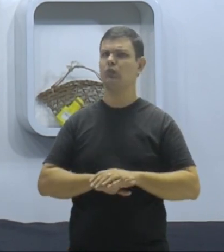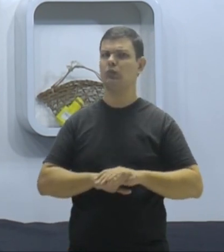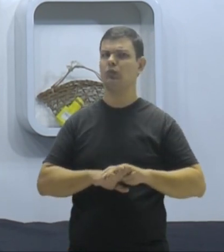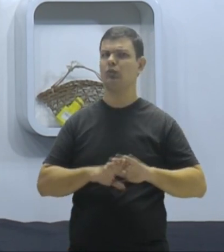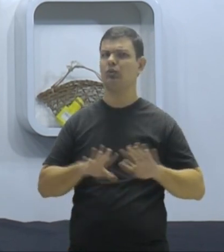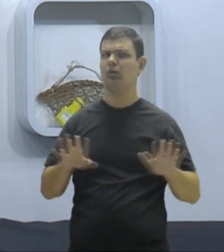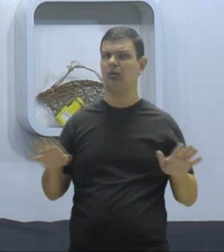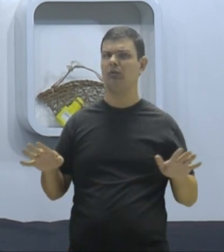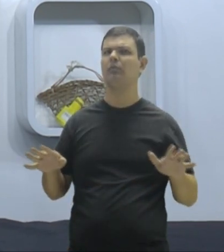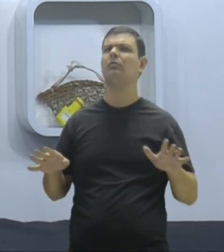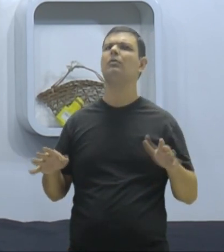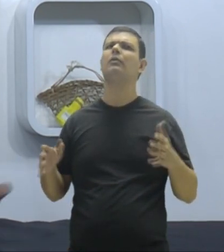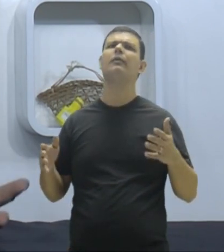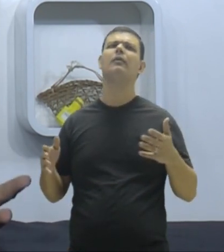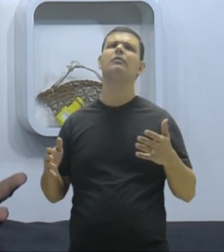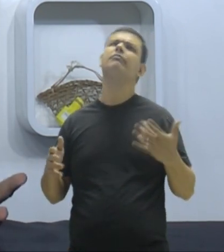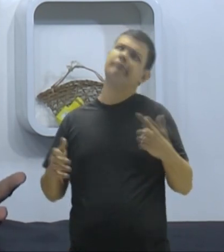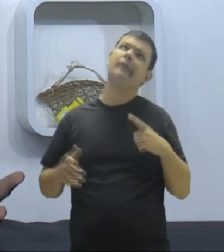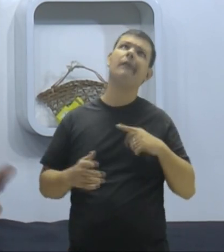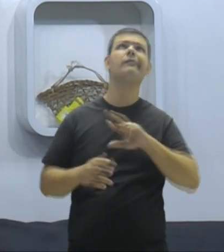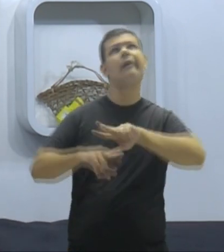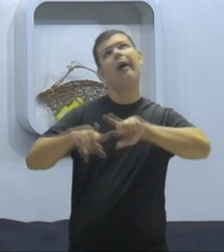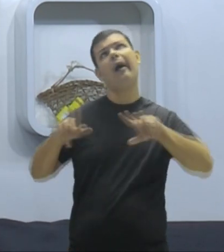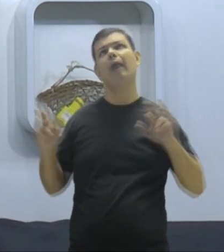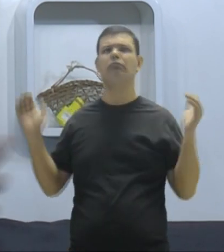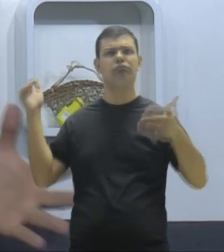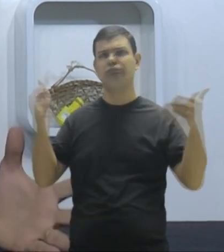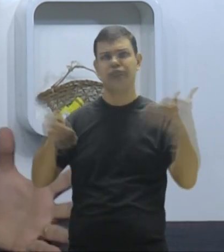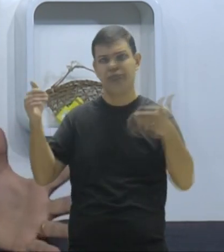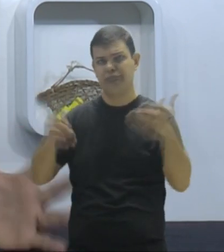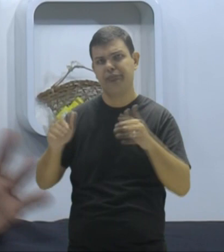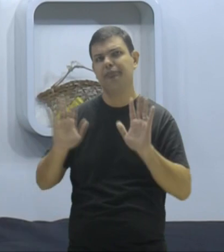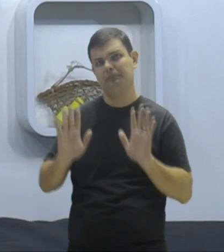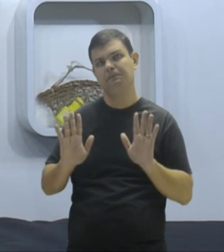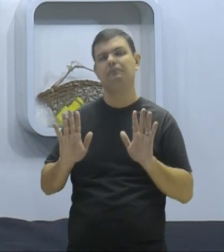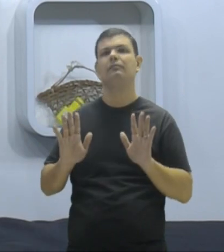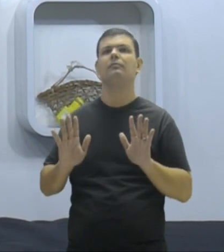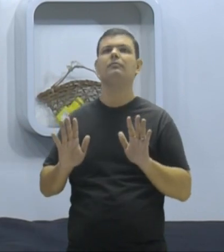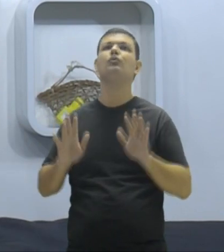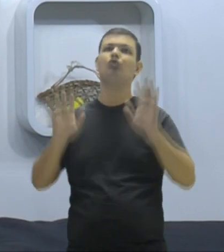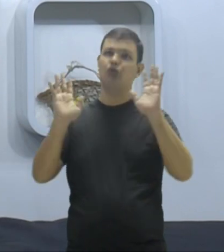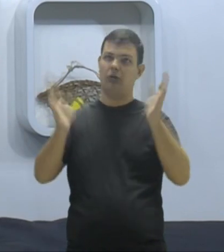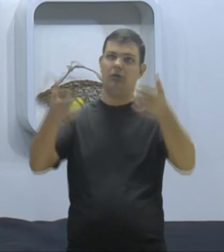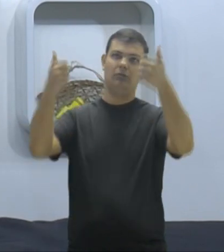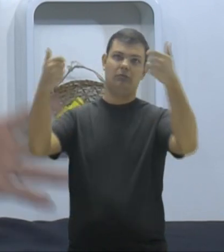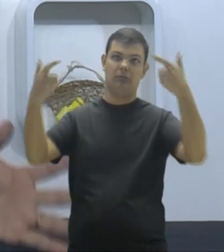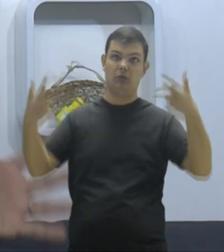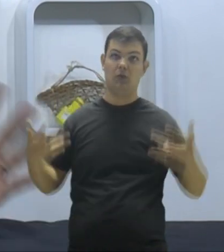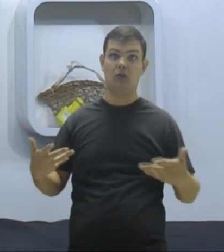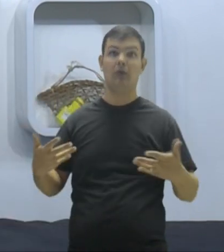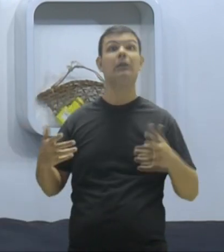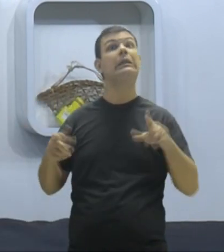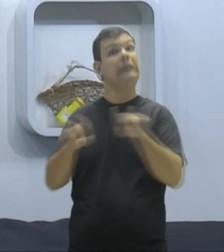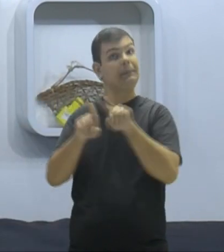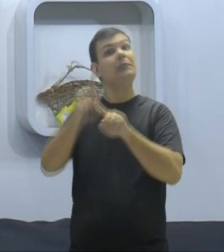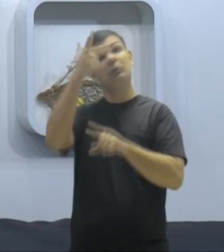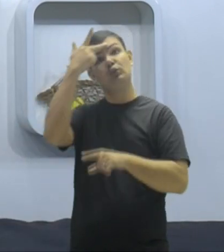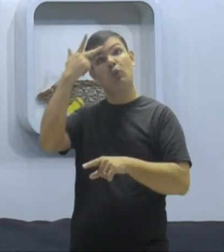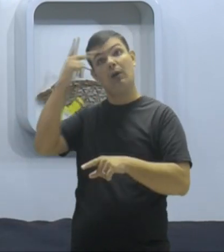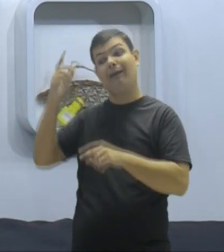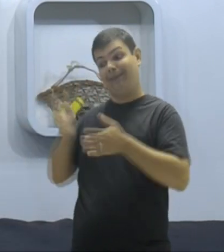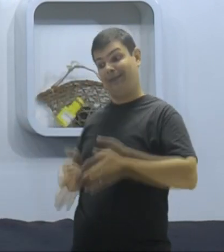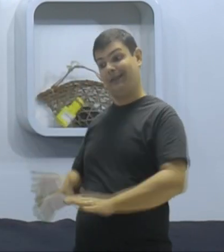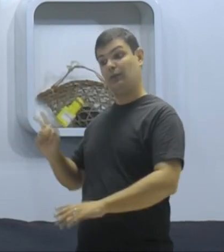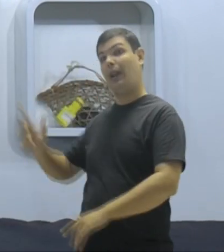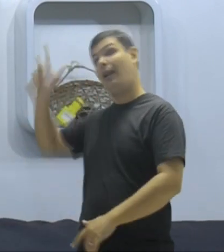você está falando que nós temos várias pessoas vindo para cá durante a migração, né? Veio gente até da Alemanha para cá para o Brasil,